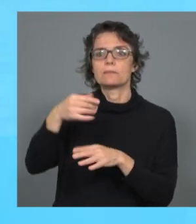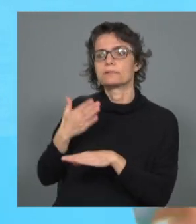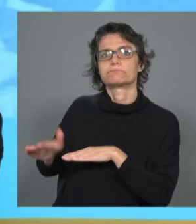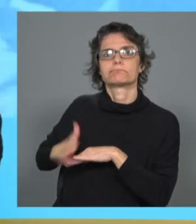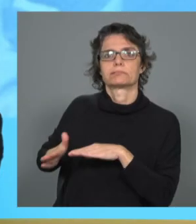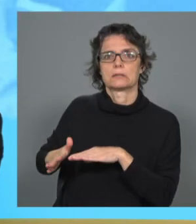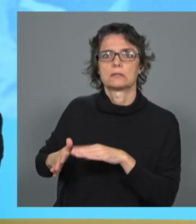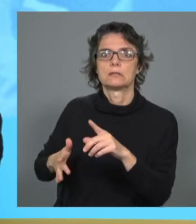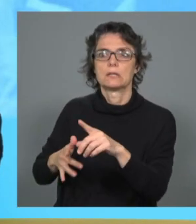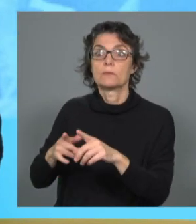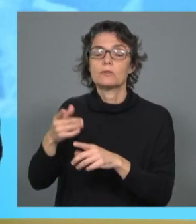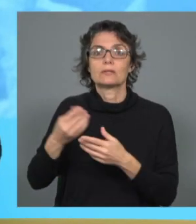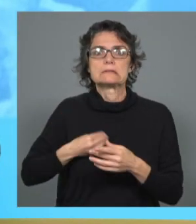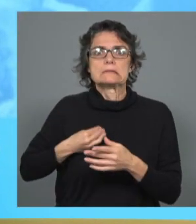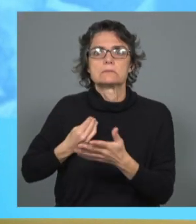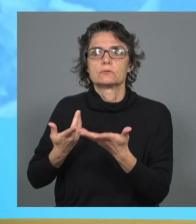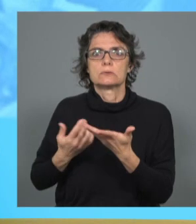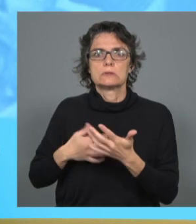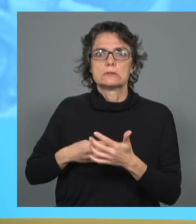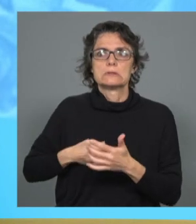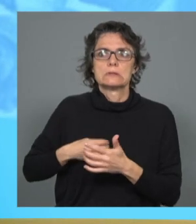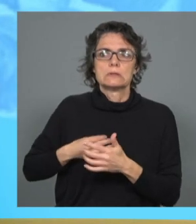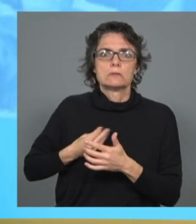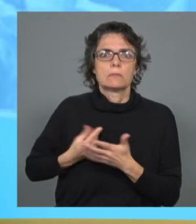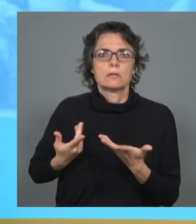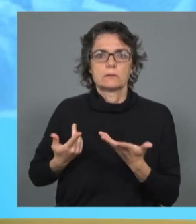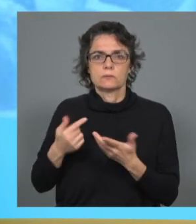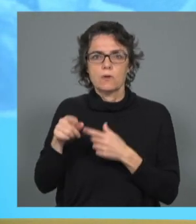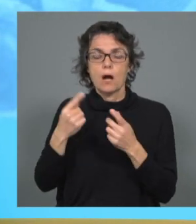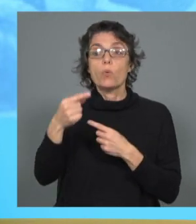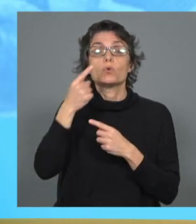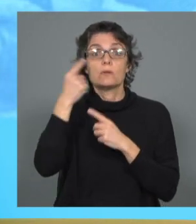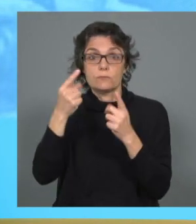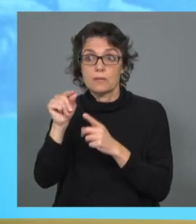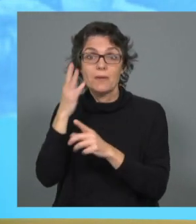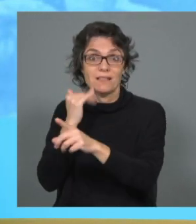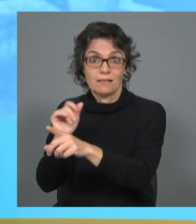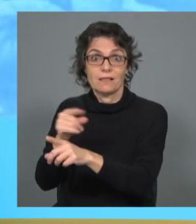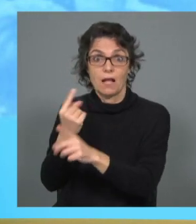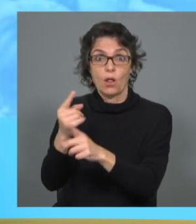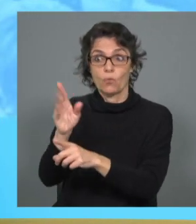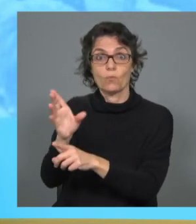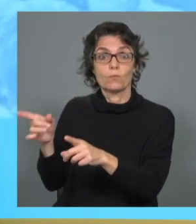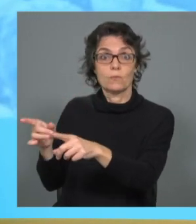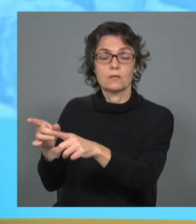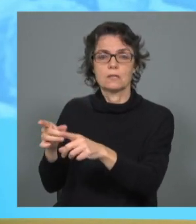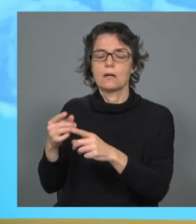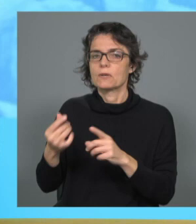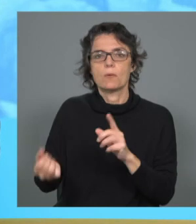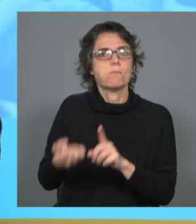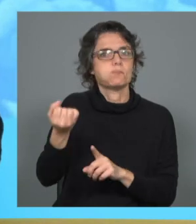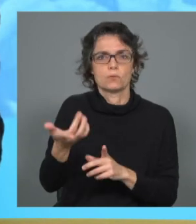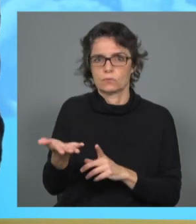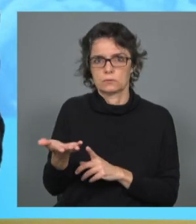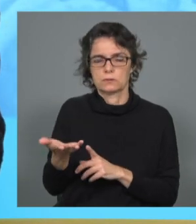no momento por alguma razão. Outras pessoas que tentaram outros transportes e que também acabaram por não chegar, sobretudo na travessia que fizeram